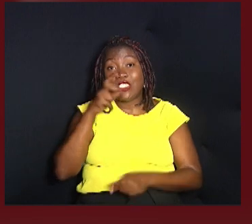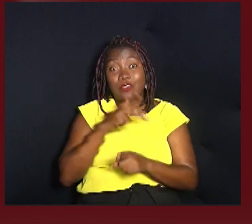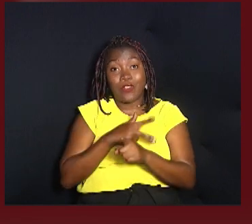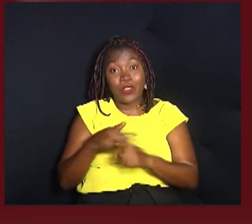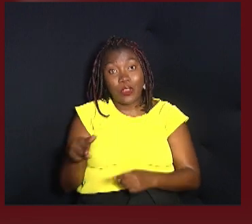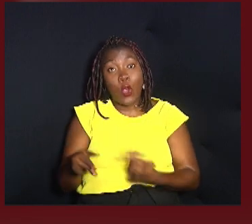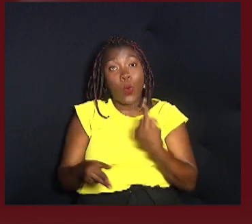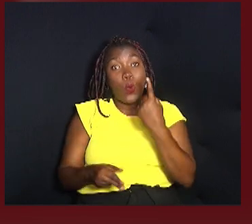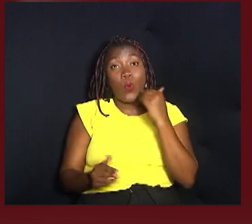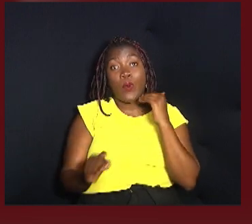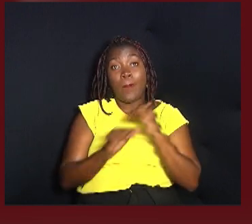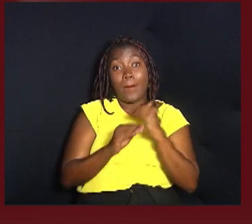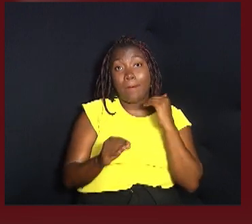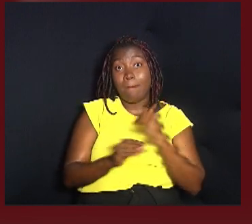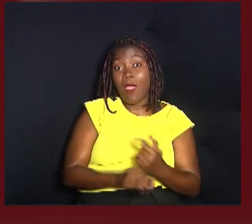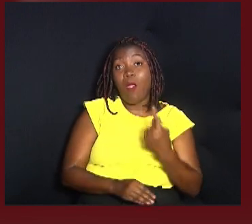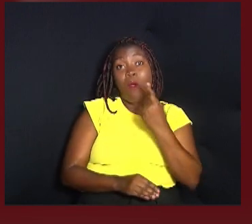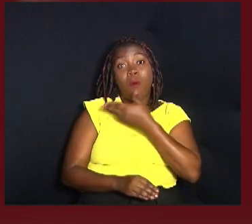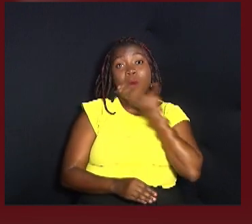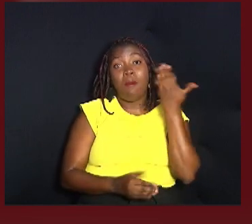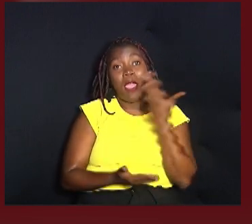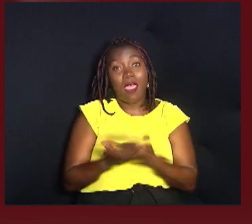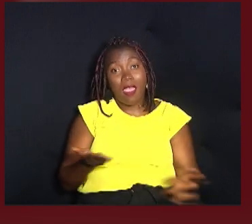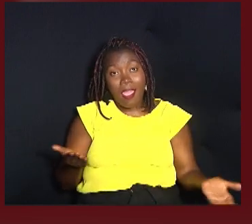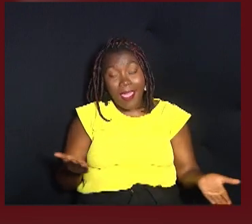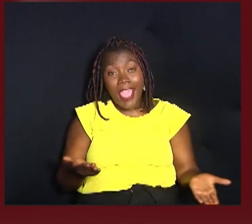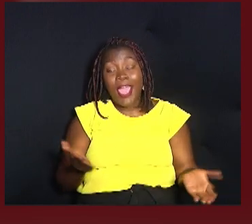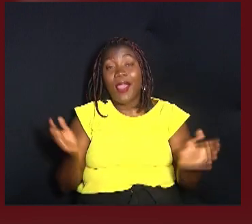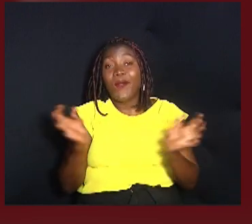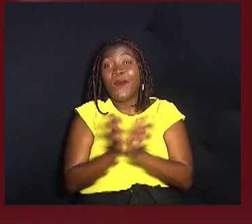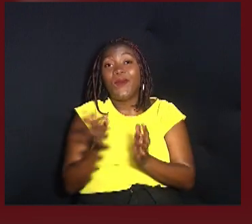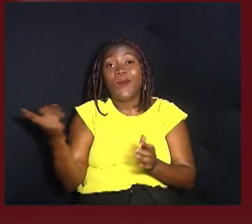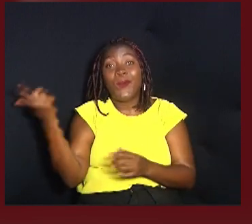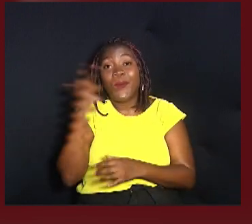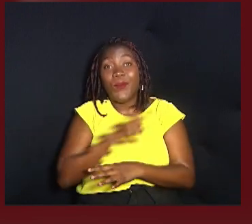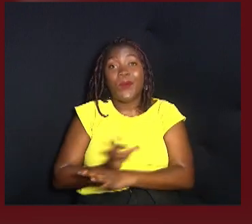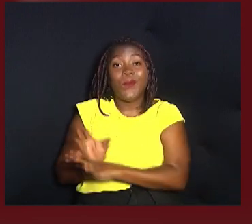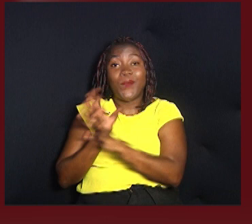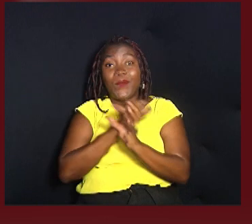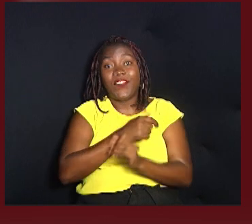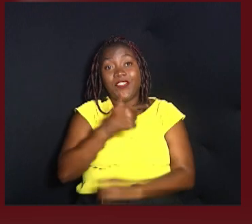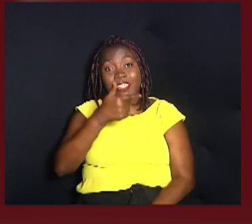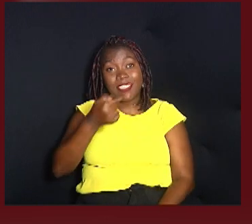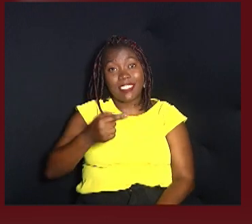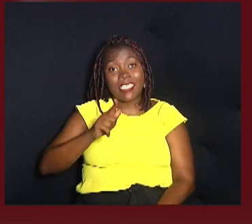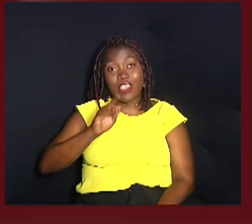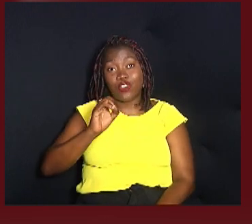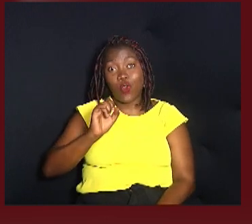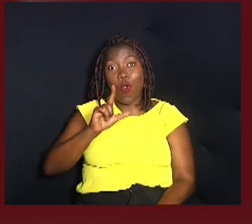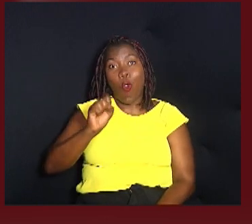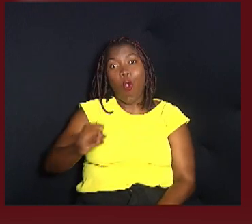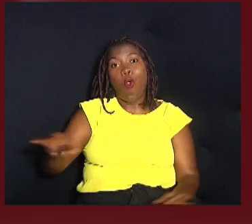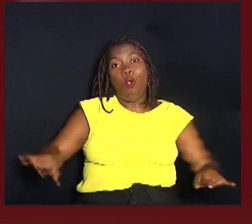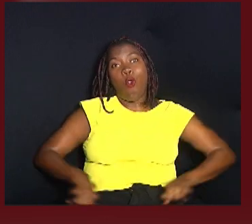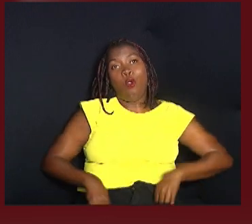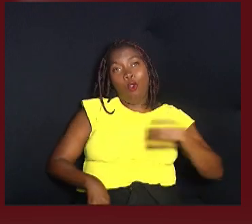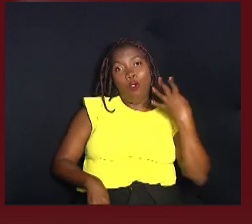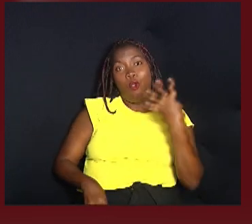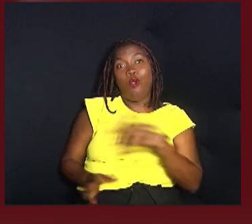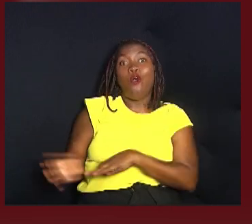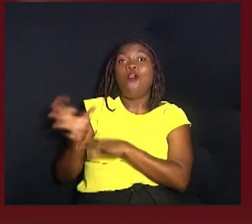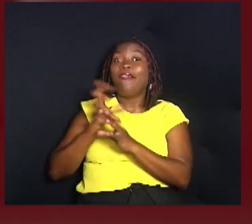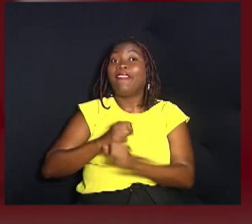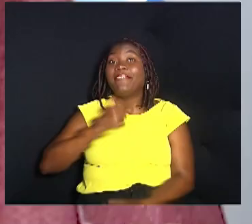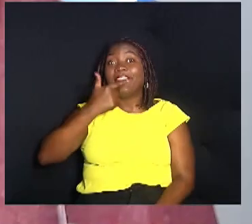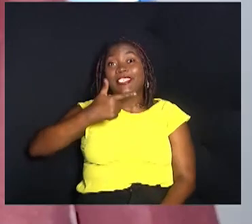1 empate e 1 derrota. O time marcou 27 gols e sofreu 4, ficando com um saldo de